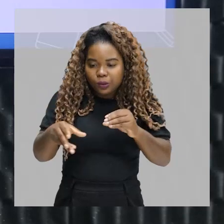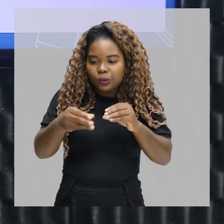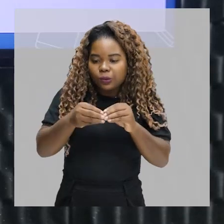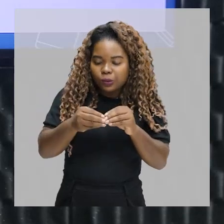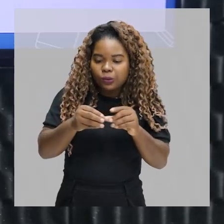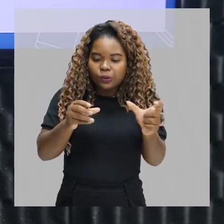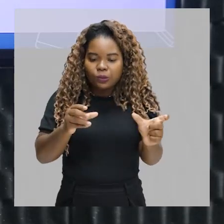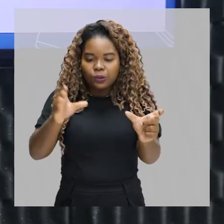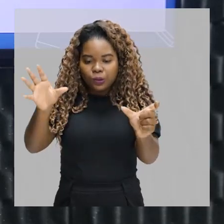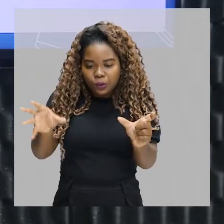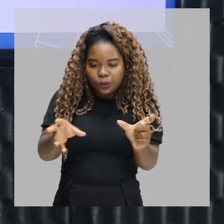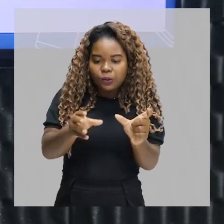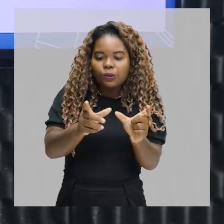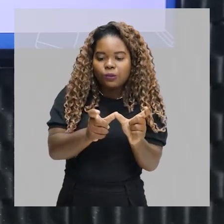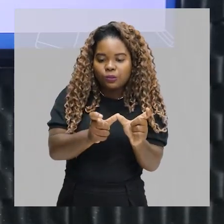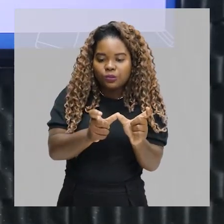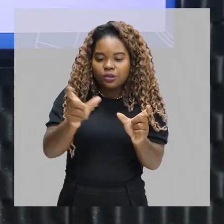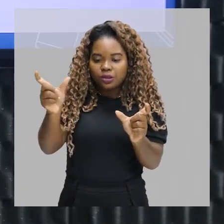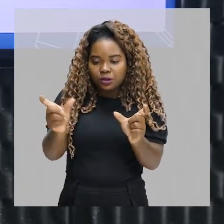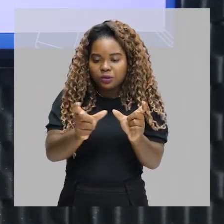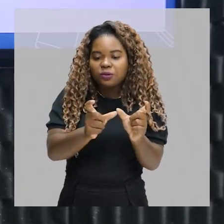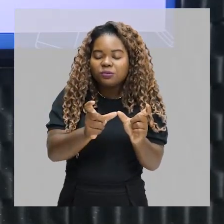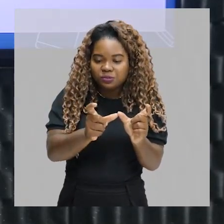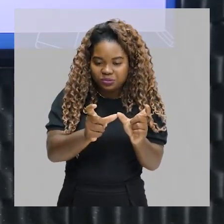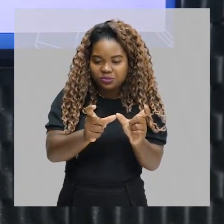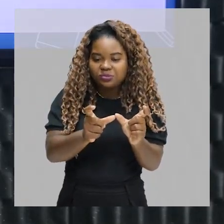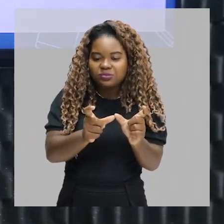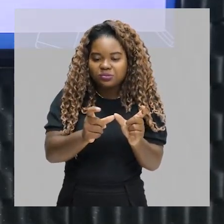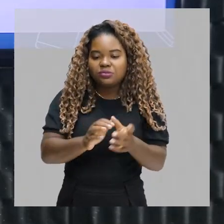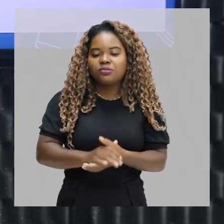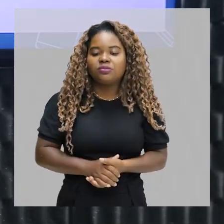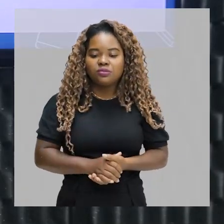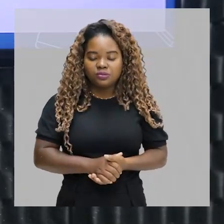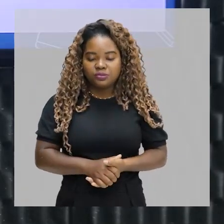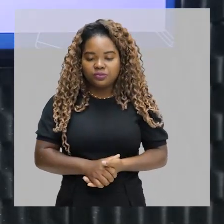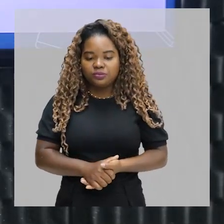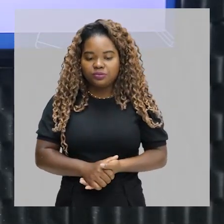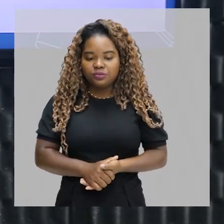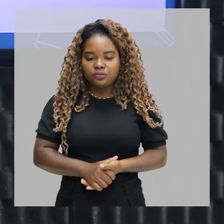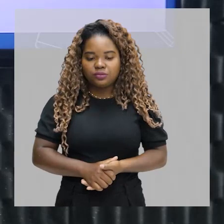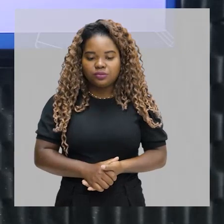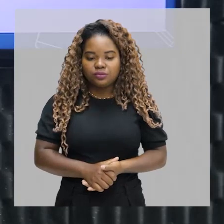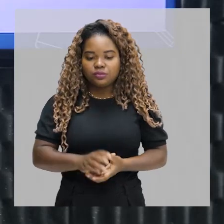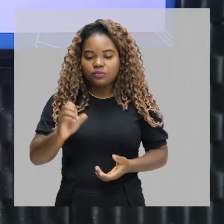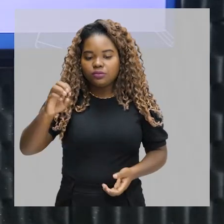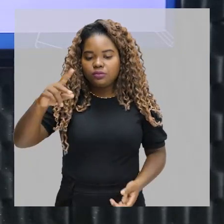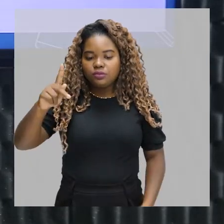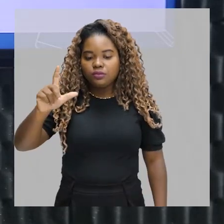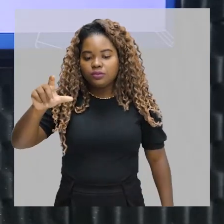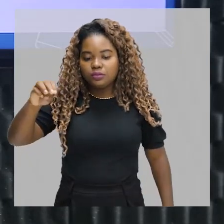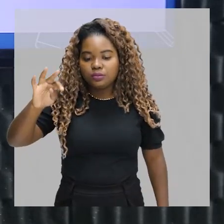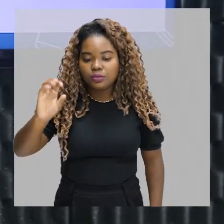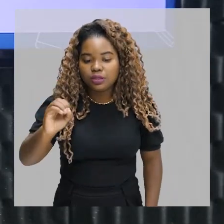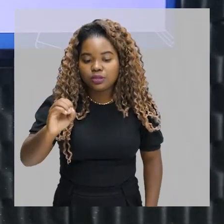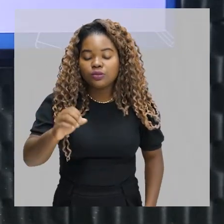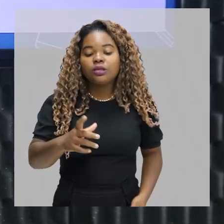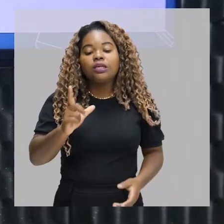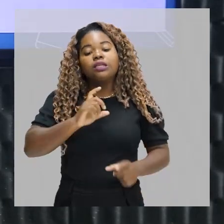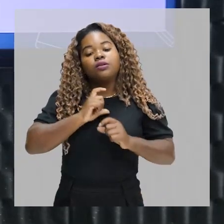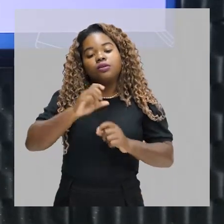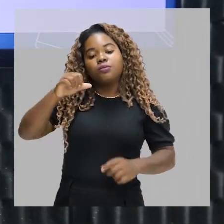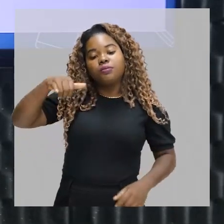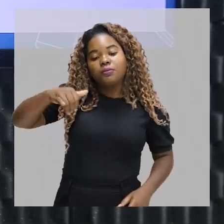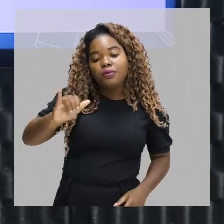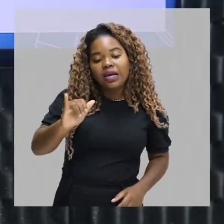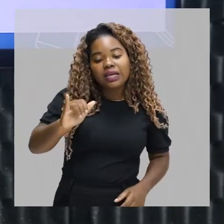adjetivo possessivo meu complementa a ideia que eu estou oferecendo sobre a Sarah. Então, my é um adjetivo